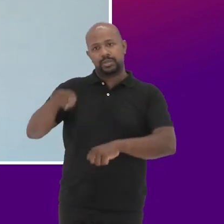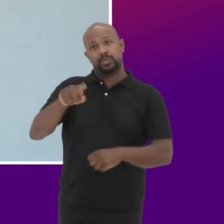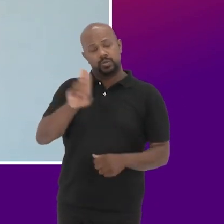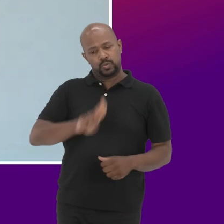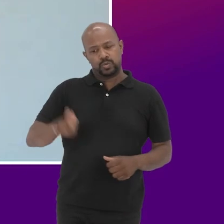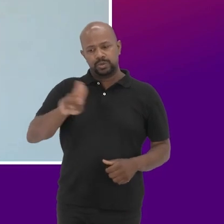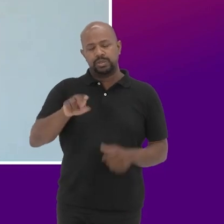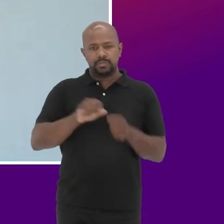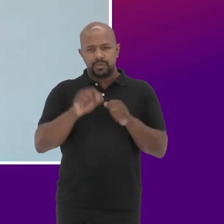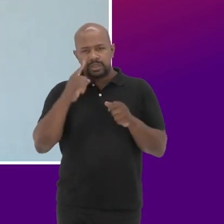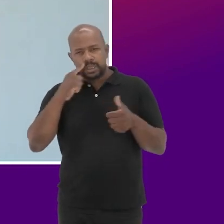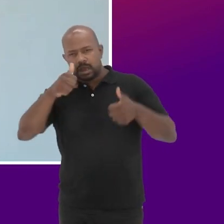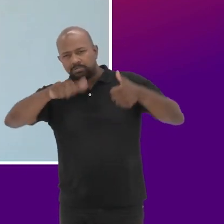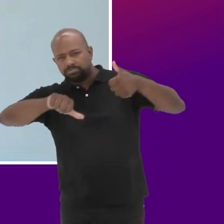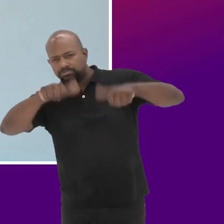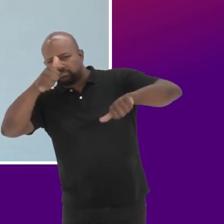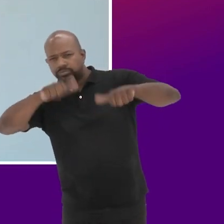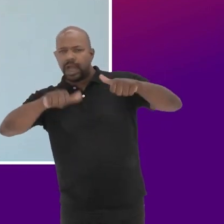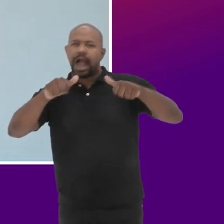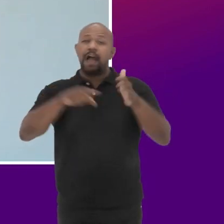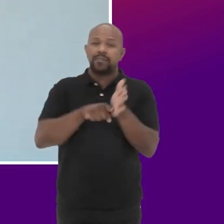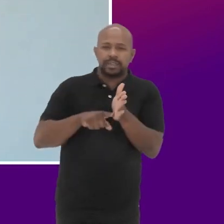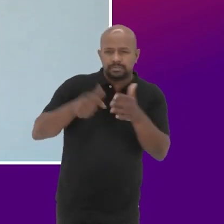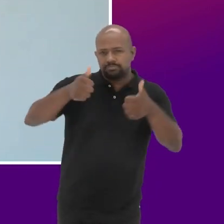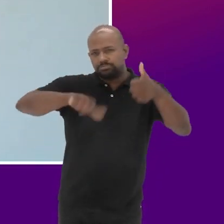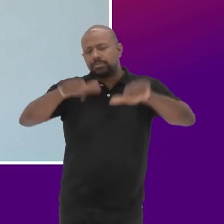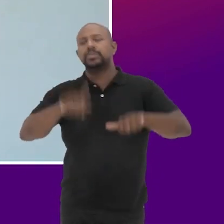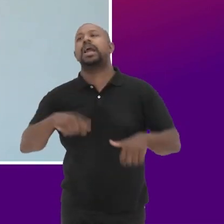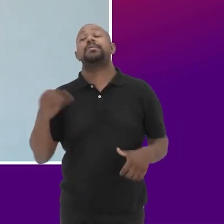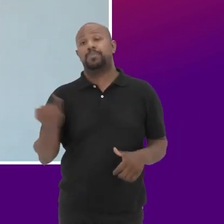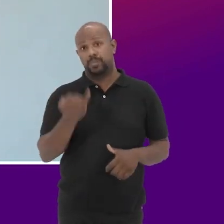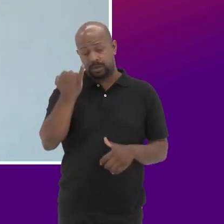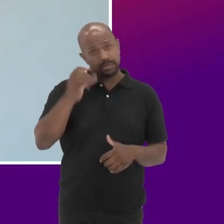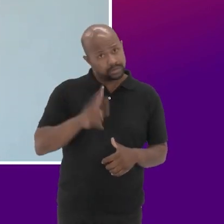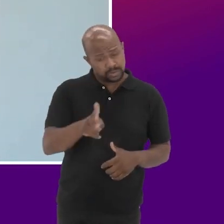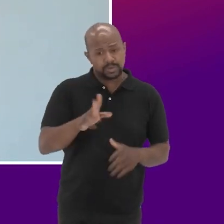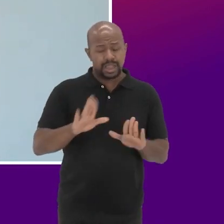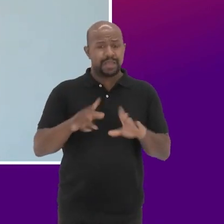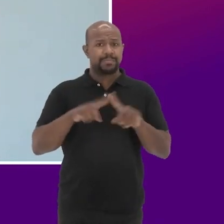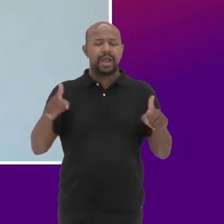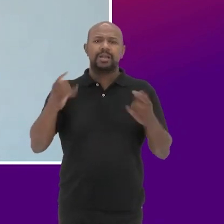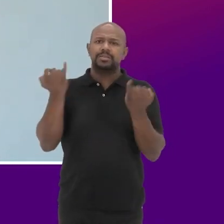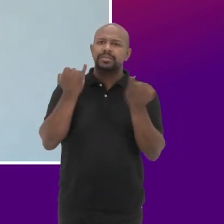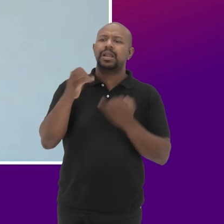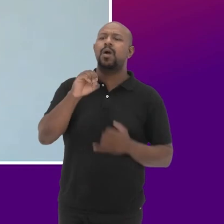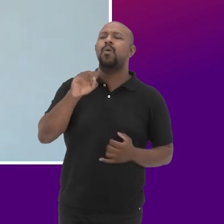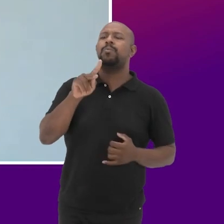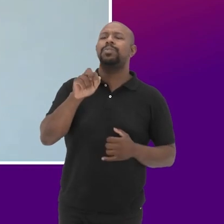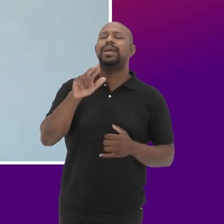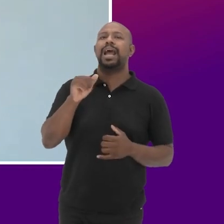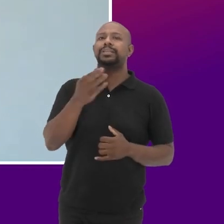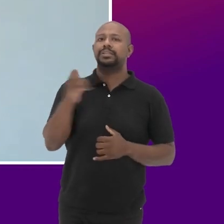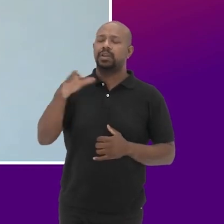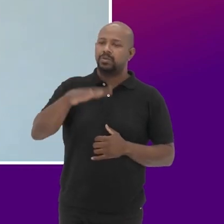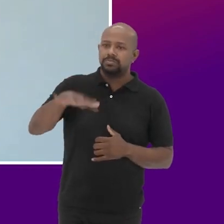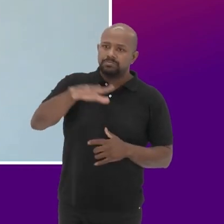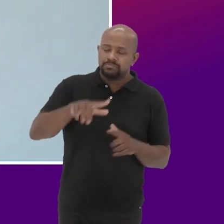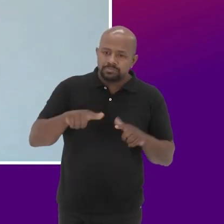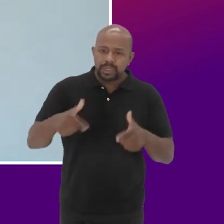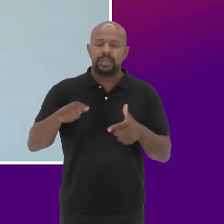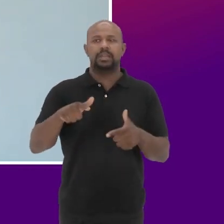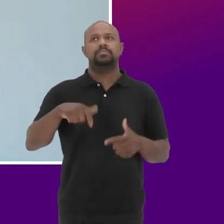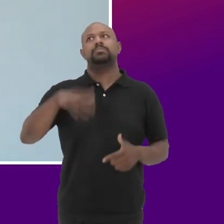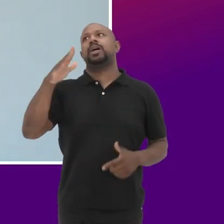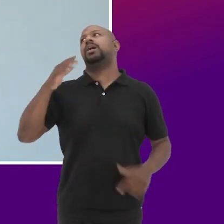usa para fazer a avaliação da operação, ele continua sendo importante, mas o dado da operação ali em si, né,